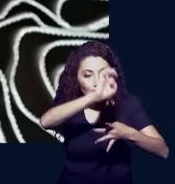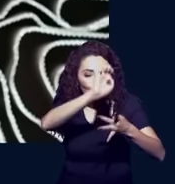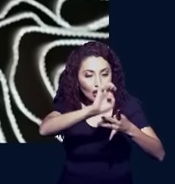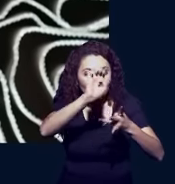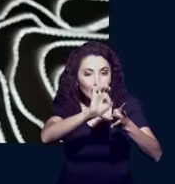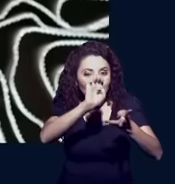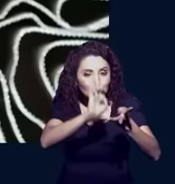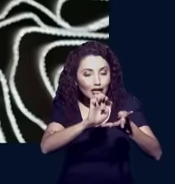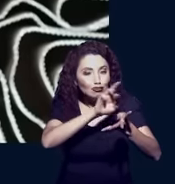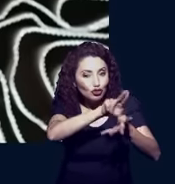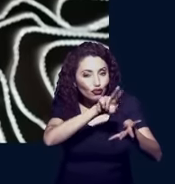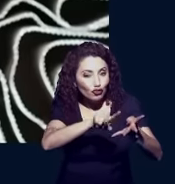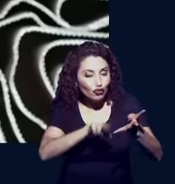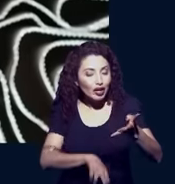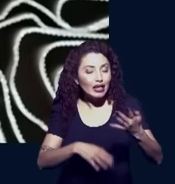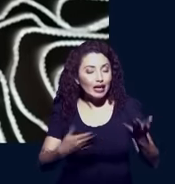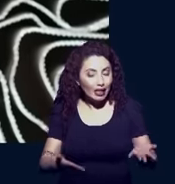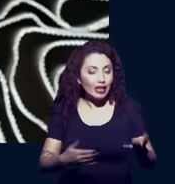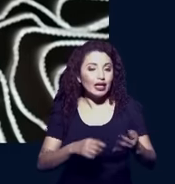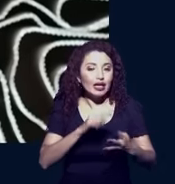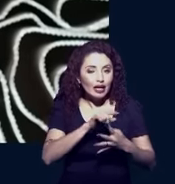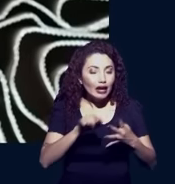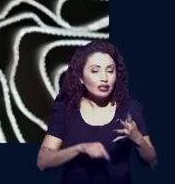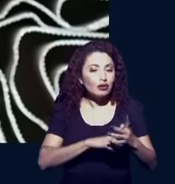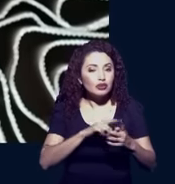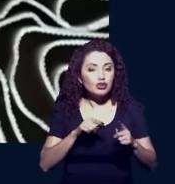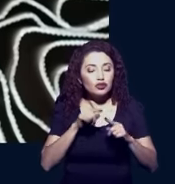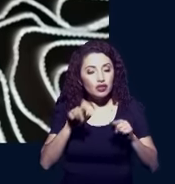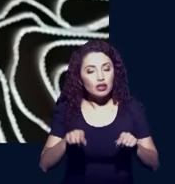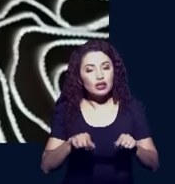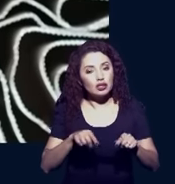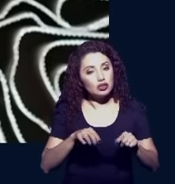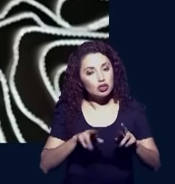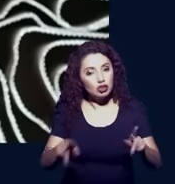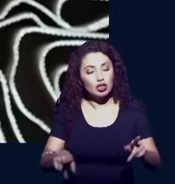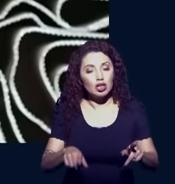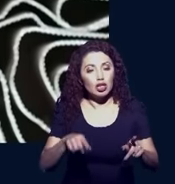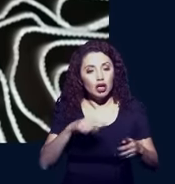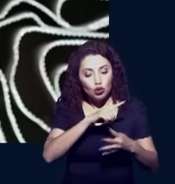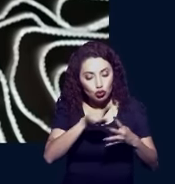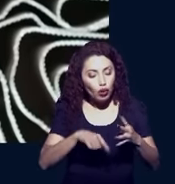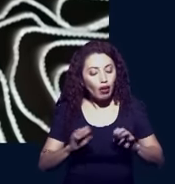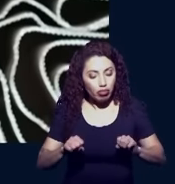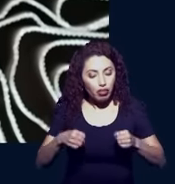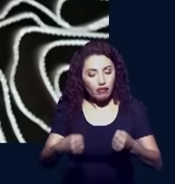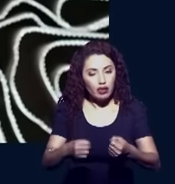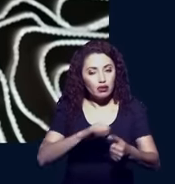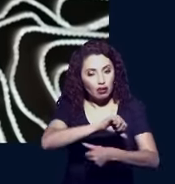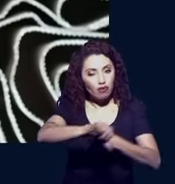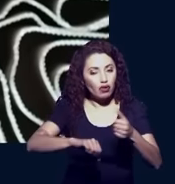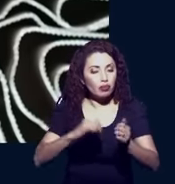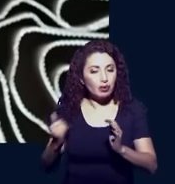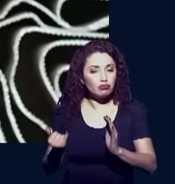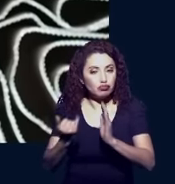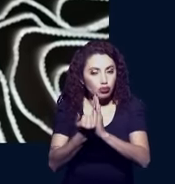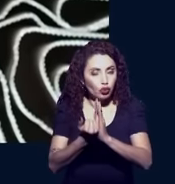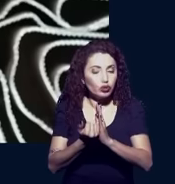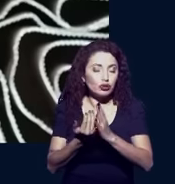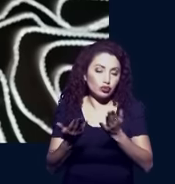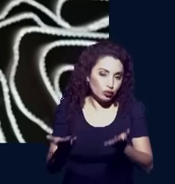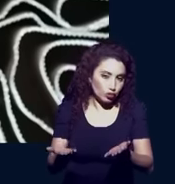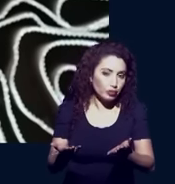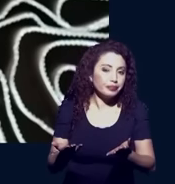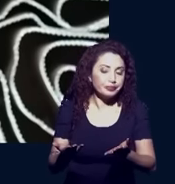ideológicos diferentes mas os quatro defendendo a disciplina fiscal os quatro defendendo